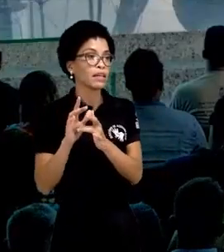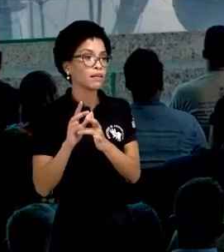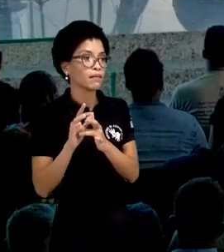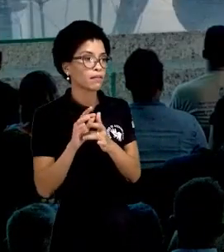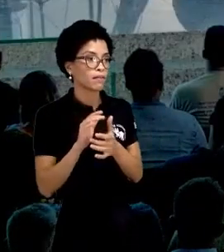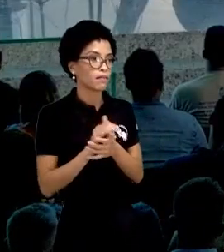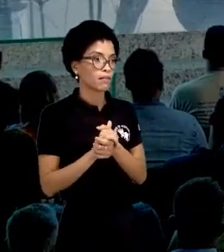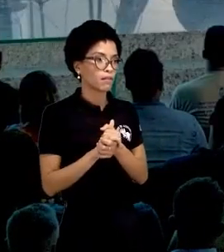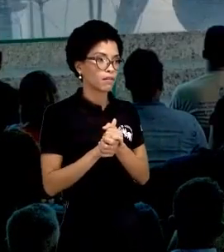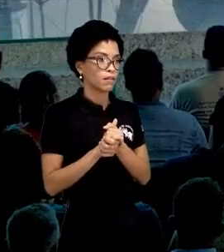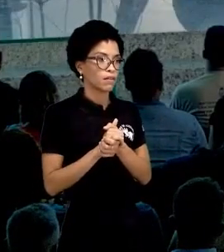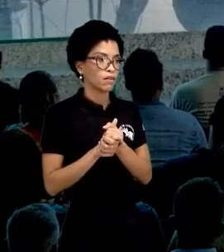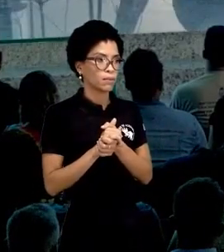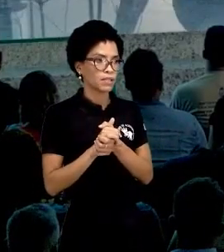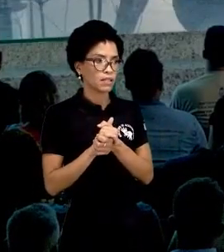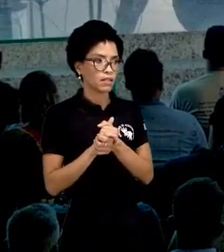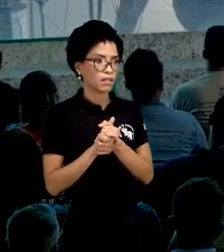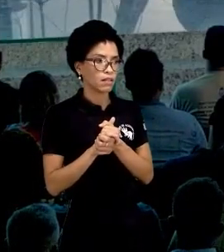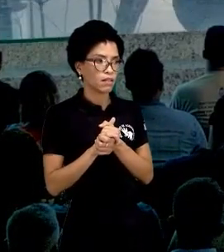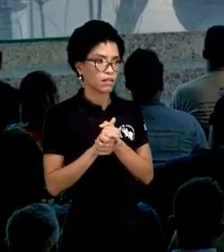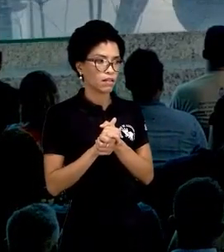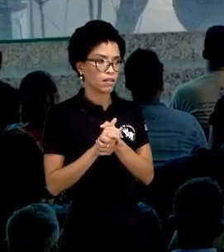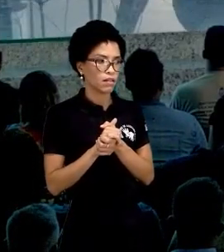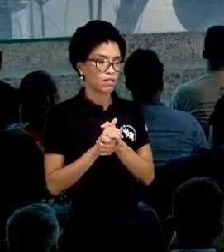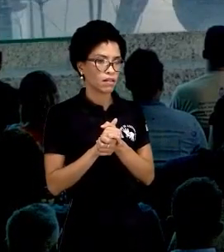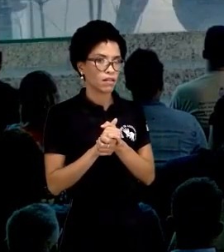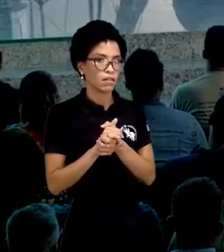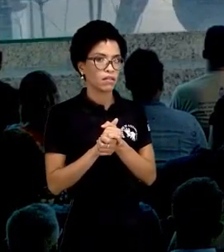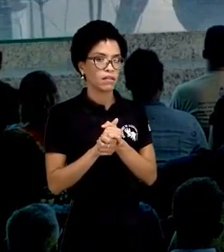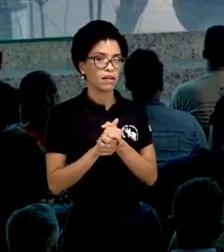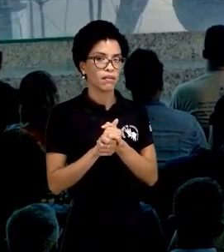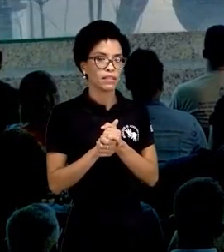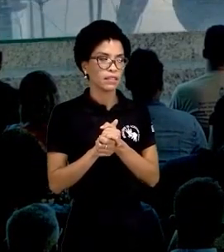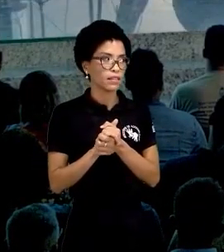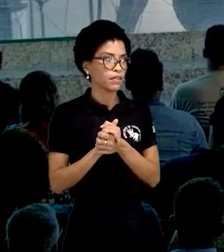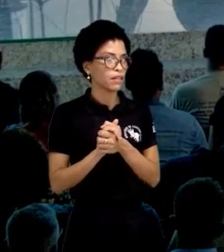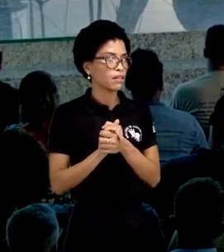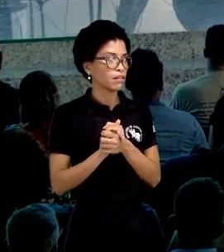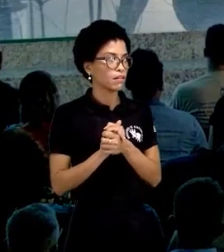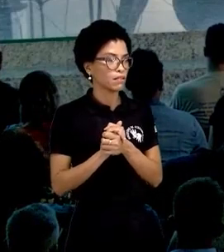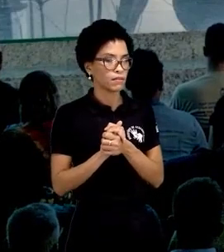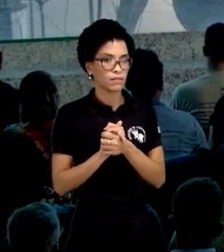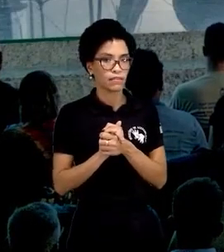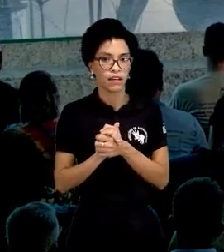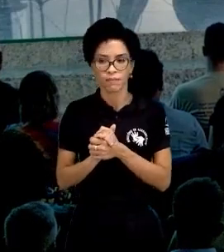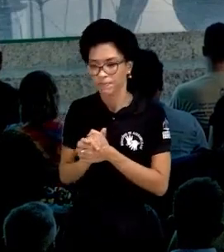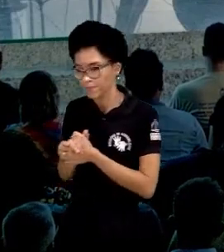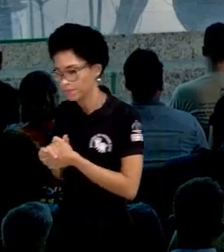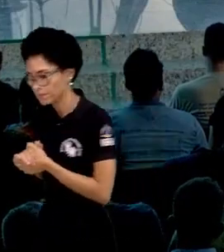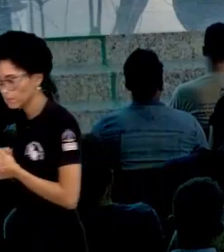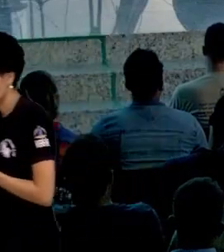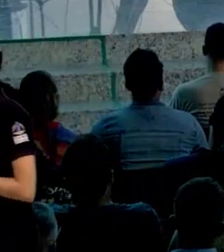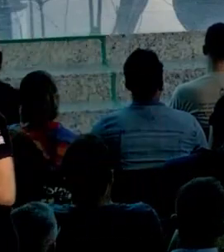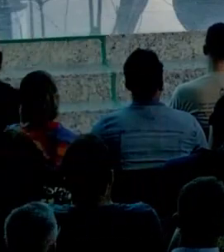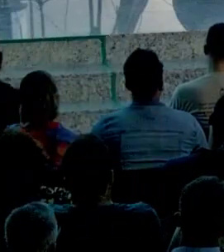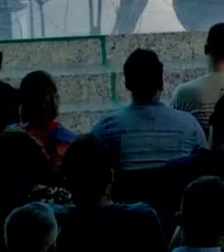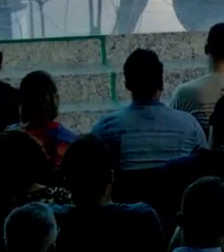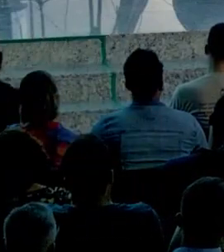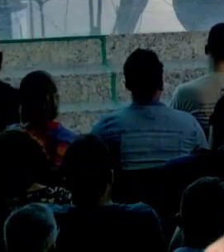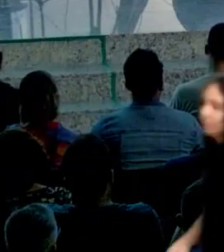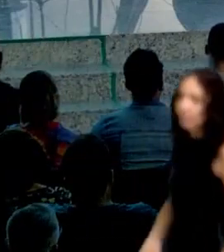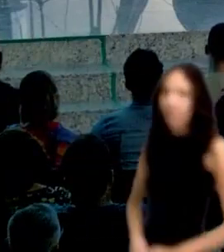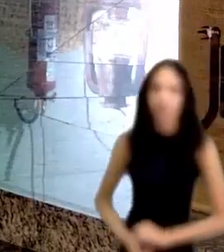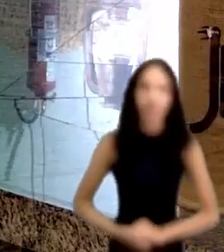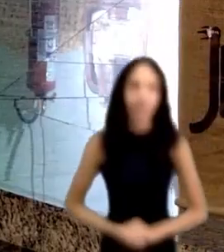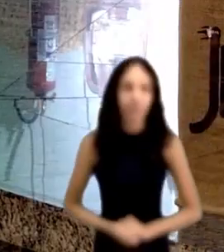você. Você é responsável por causar esta diferença. A gente viu uma dinâmica hoje de manhã que falava sobre